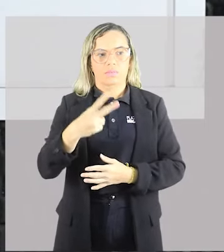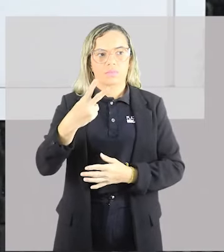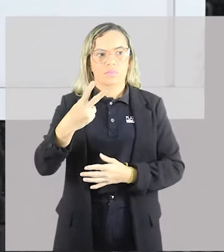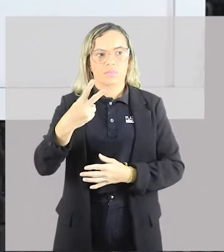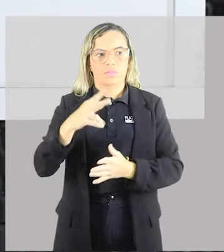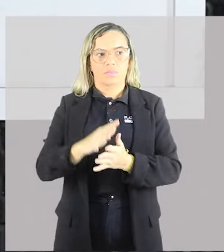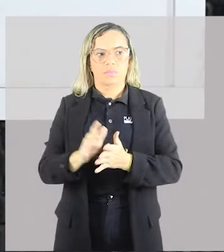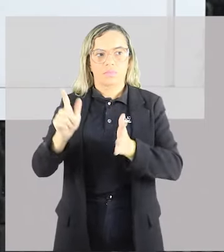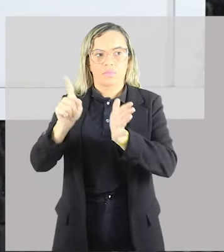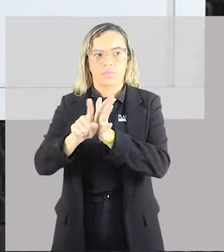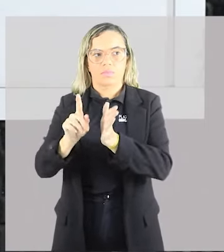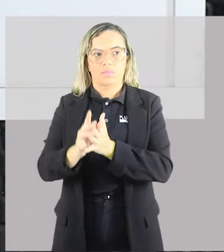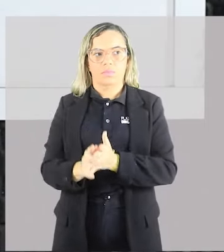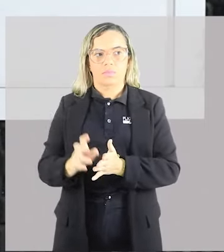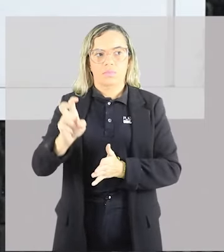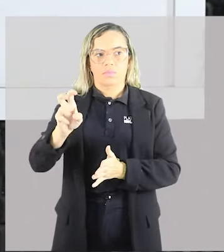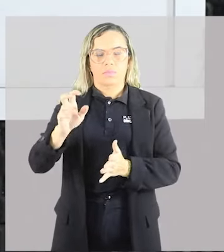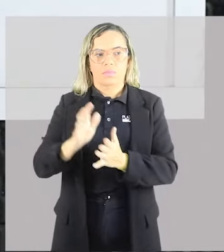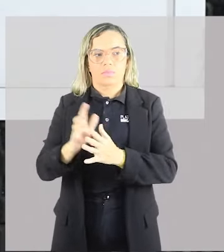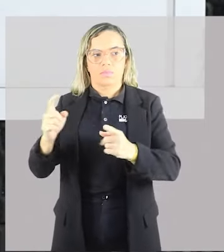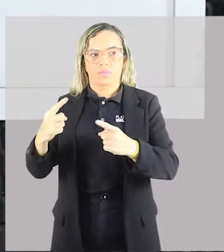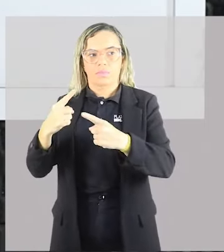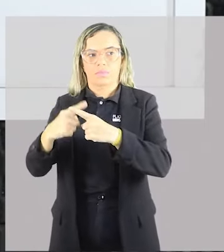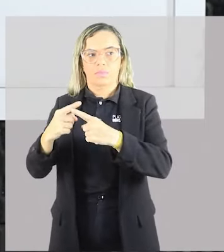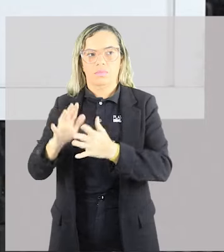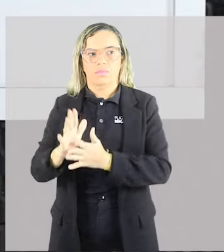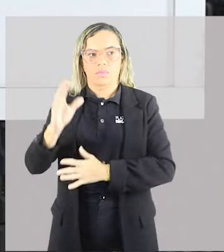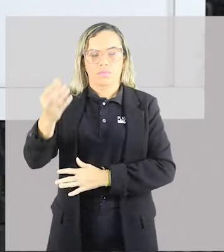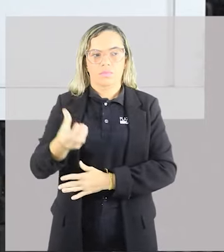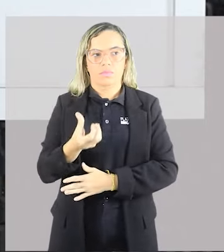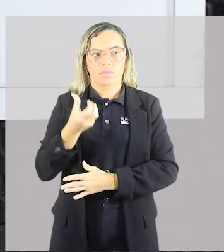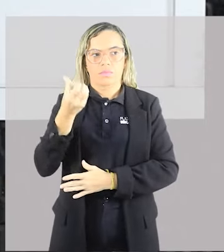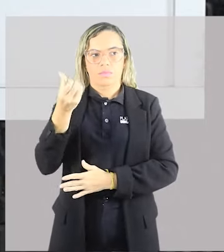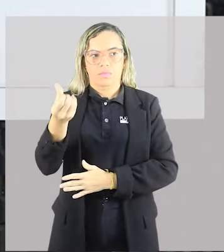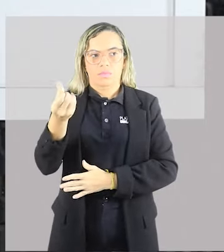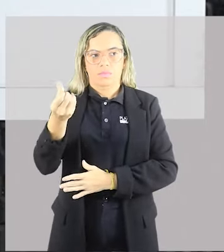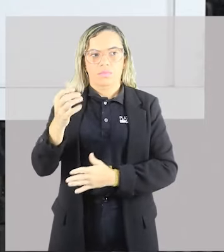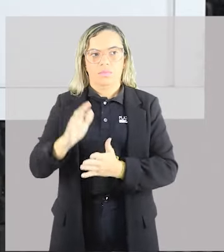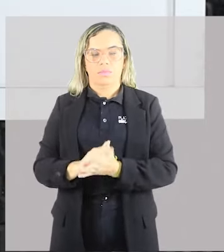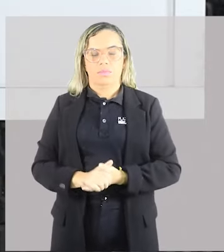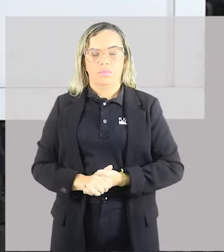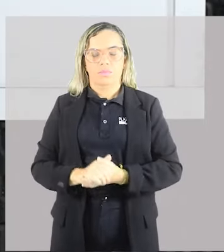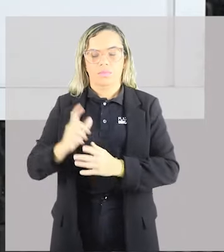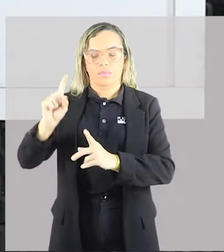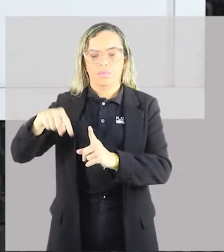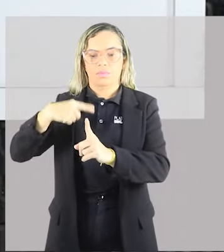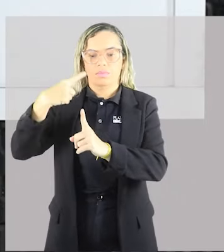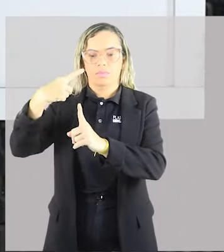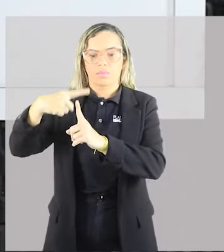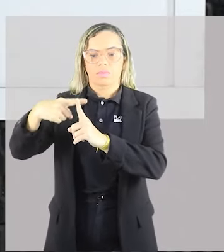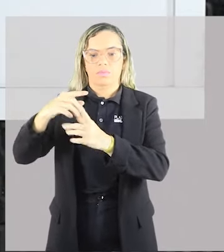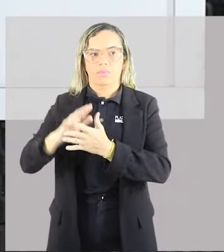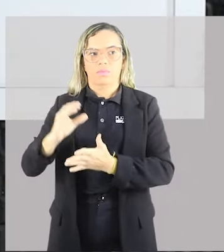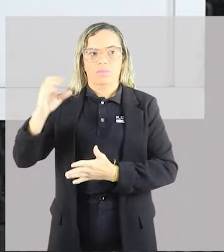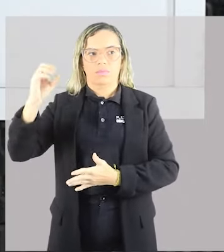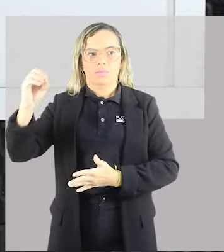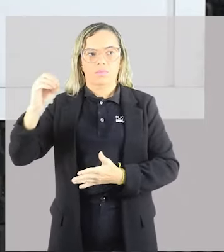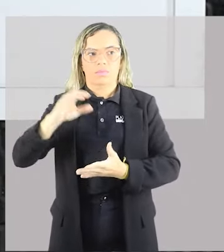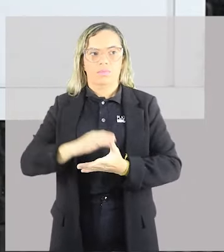- 5 ve o F3 que é 6 mais o f de0 que